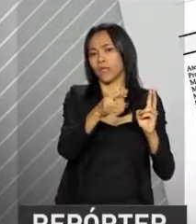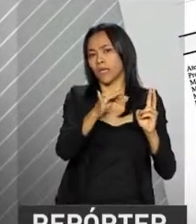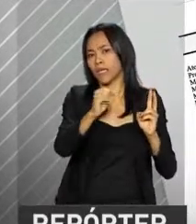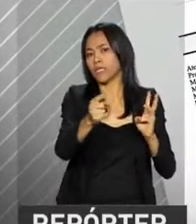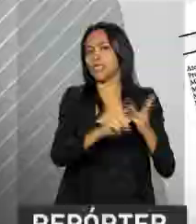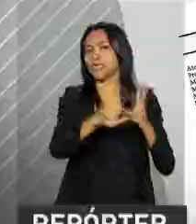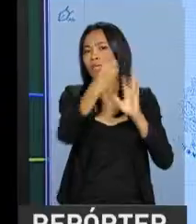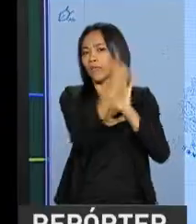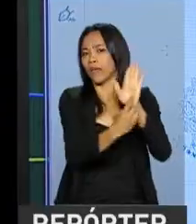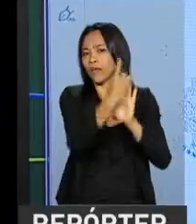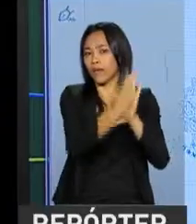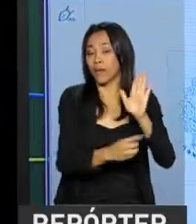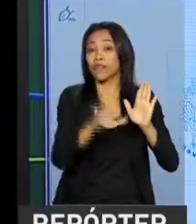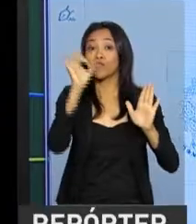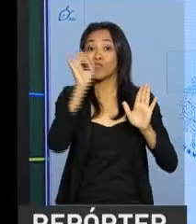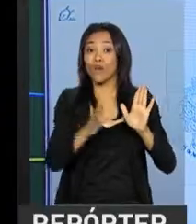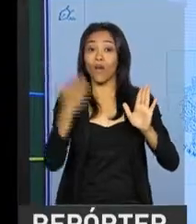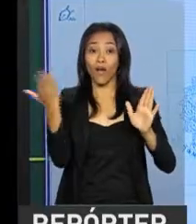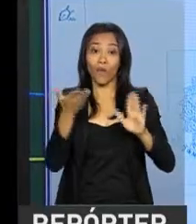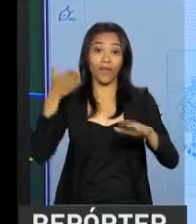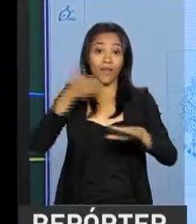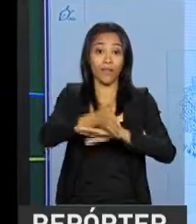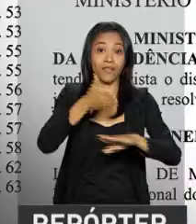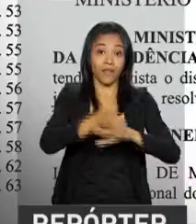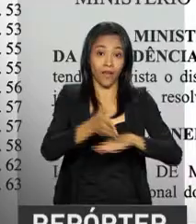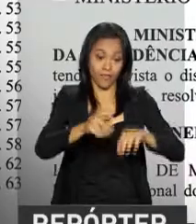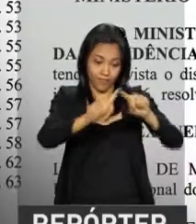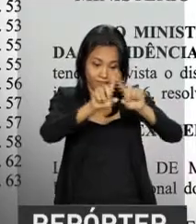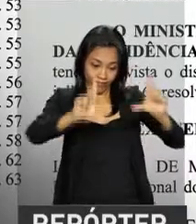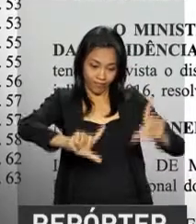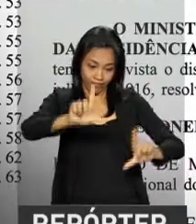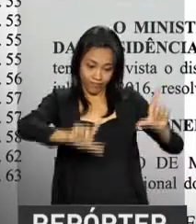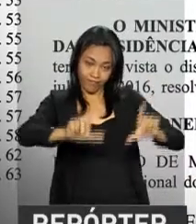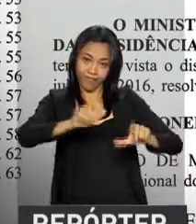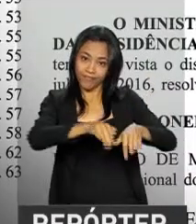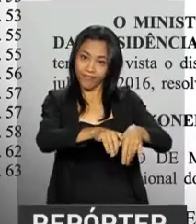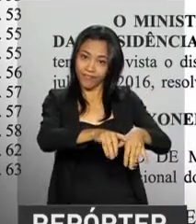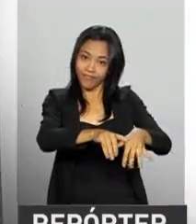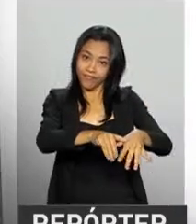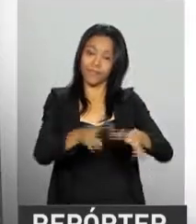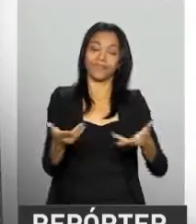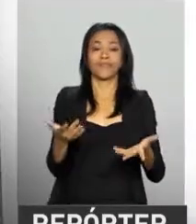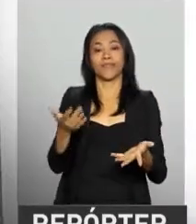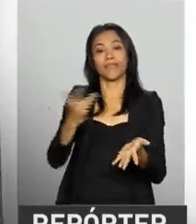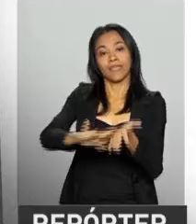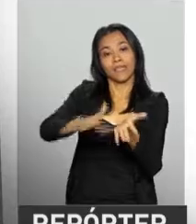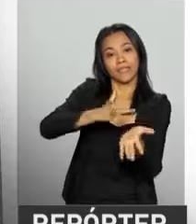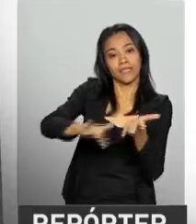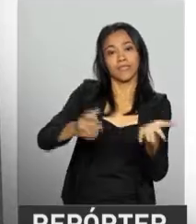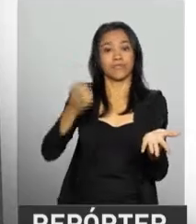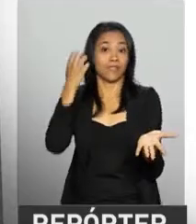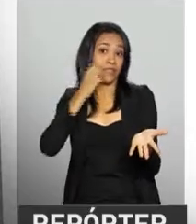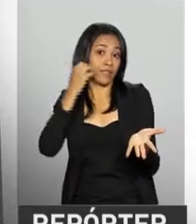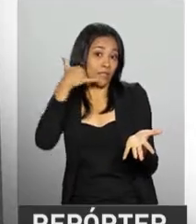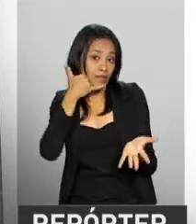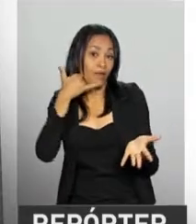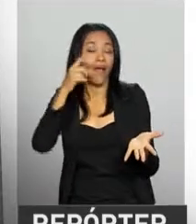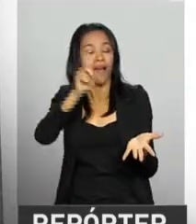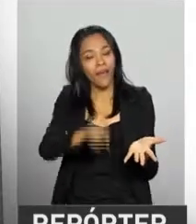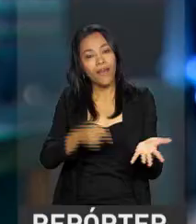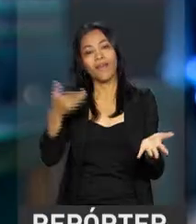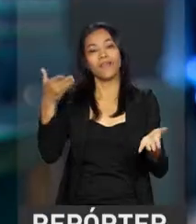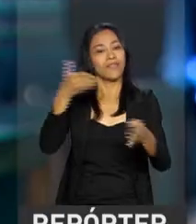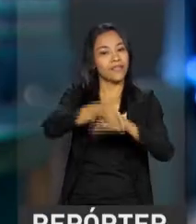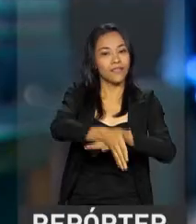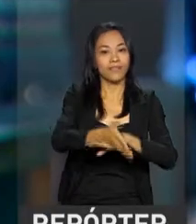acessados somente nas telas de computadores tablets e celulares é a era digital invadindo a